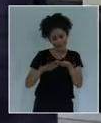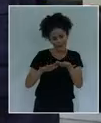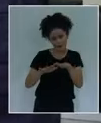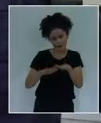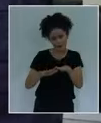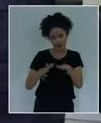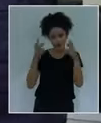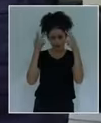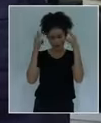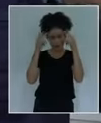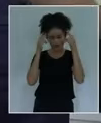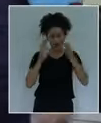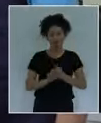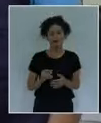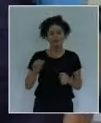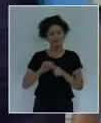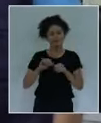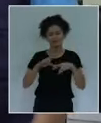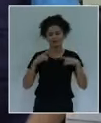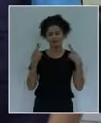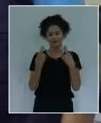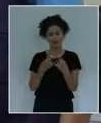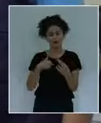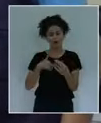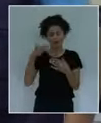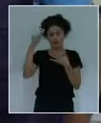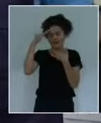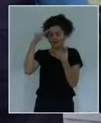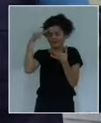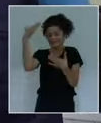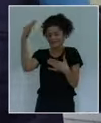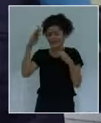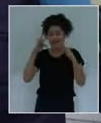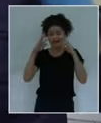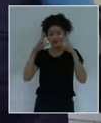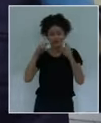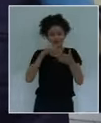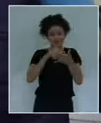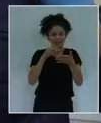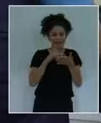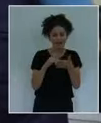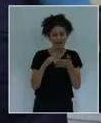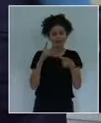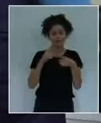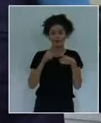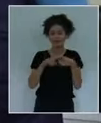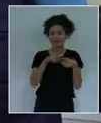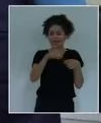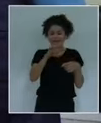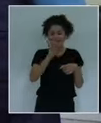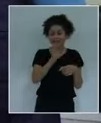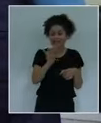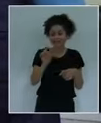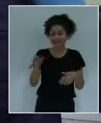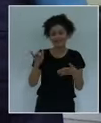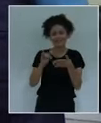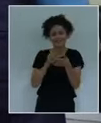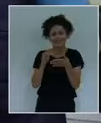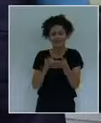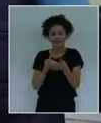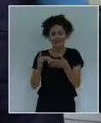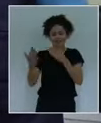reunião, e nessa reunião eu agradeci muito a todos os secretários, porque o apoio foi imenso. Trabalharam com muita